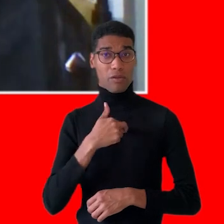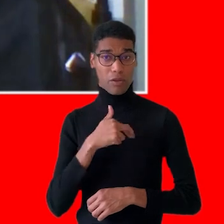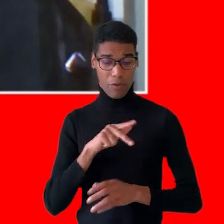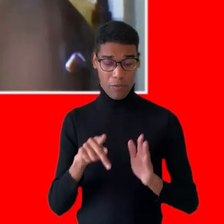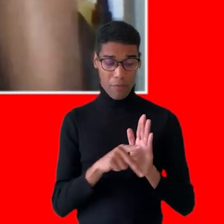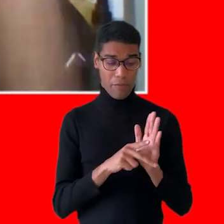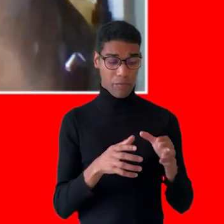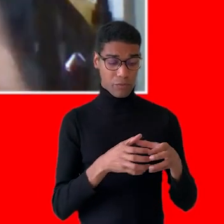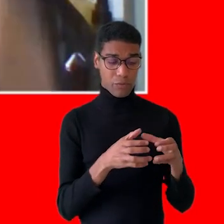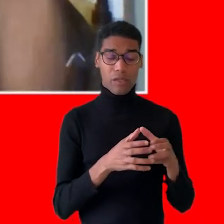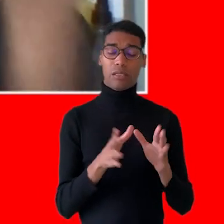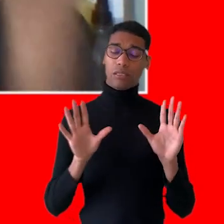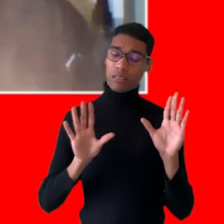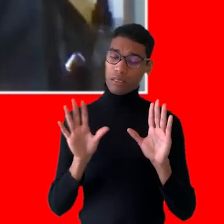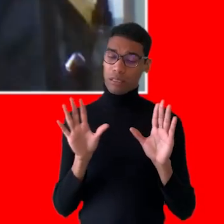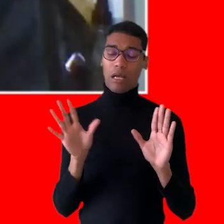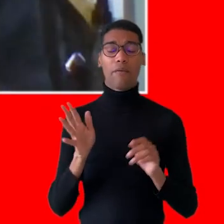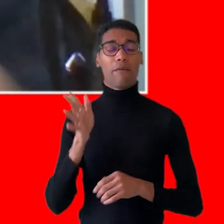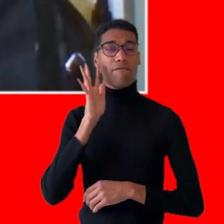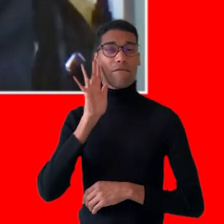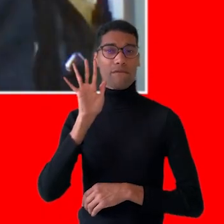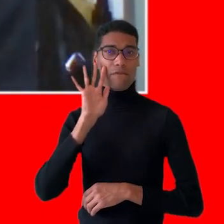origem cristã. O pensamento